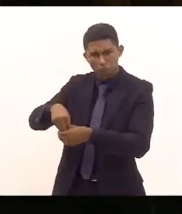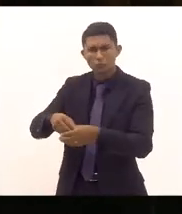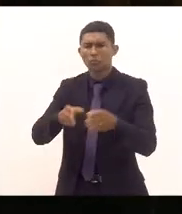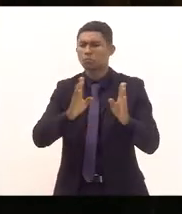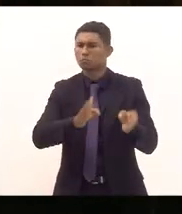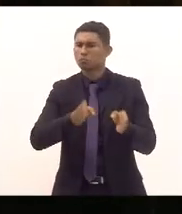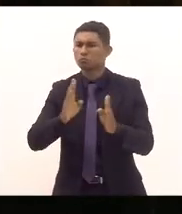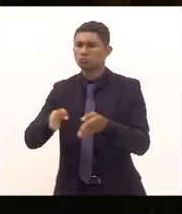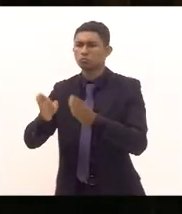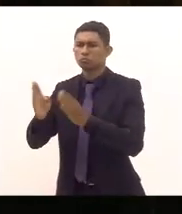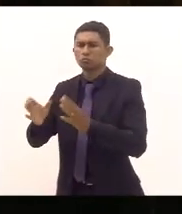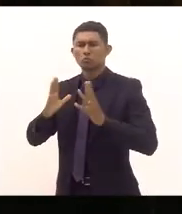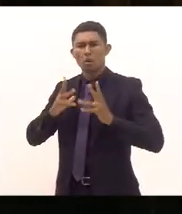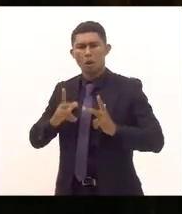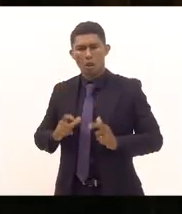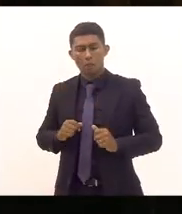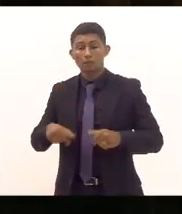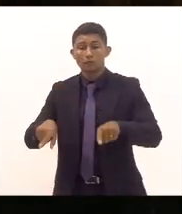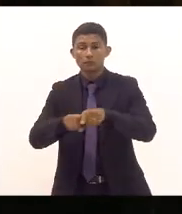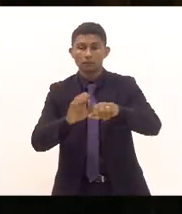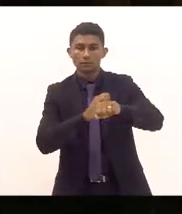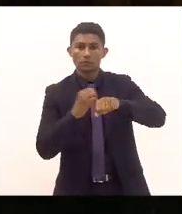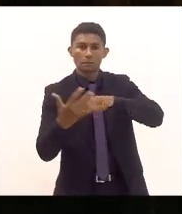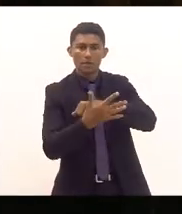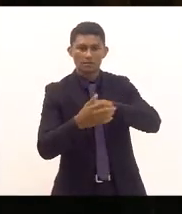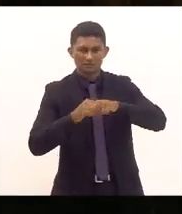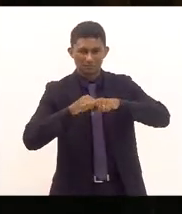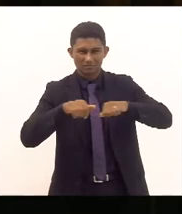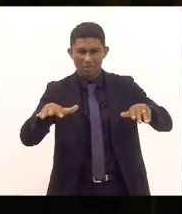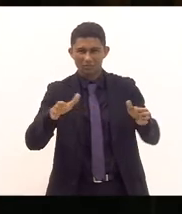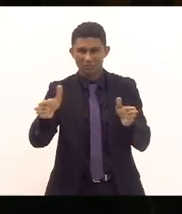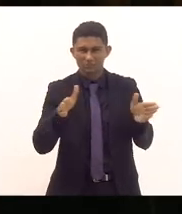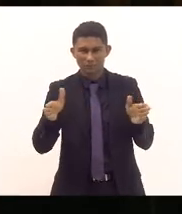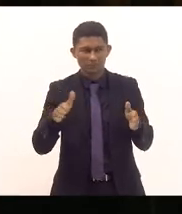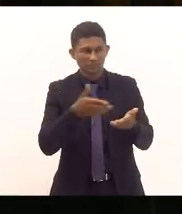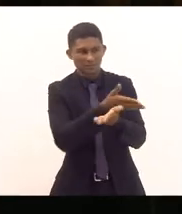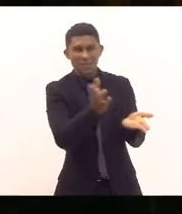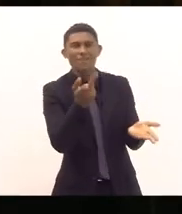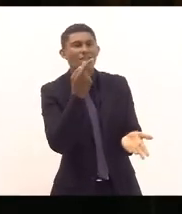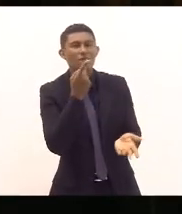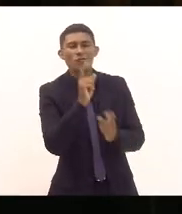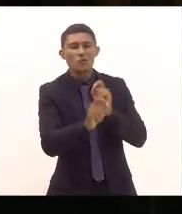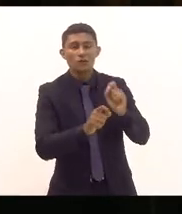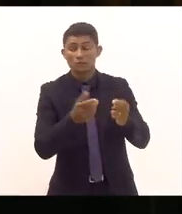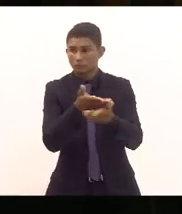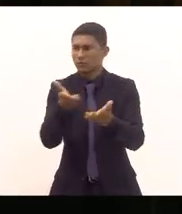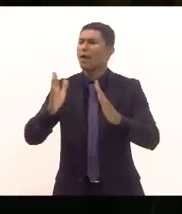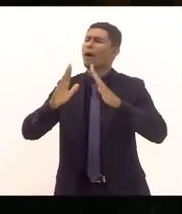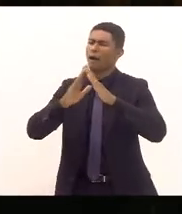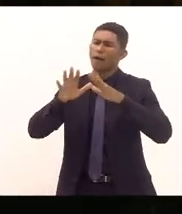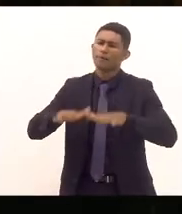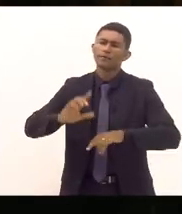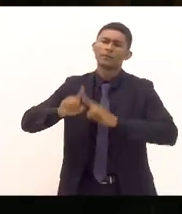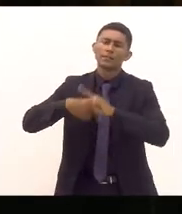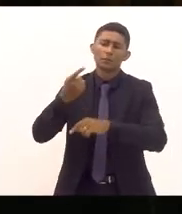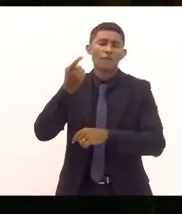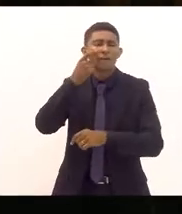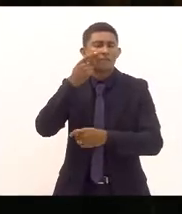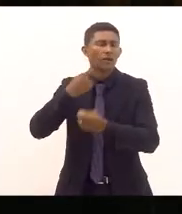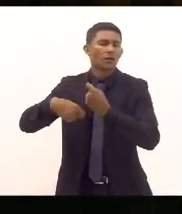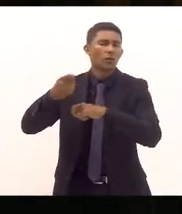todo o período de pandemia em que esses mesmos canalhas que disseram fica em casa que a economia a gente vê depois